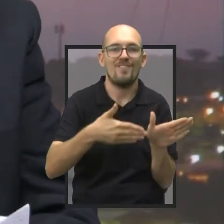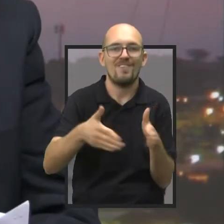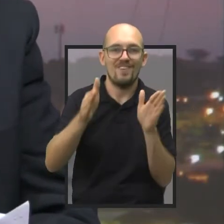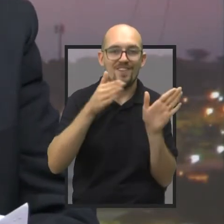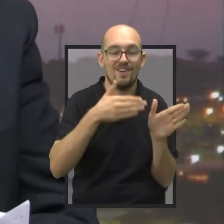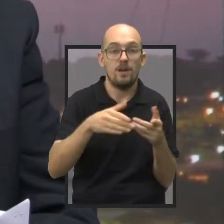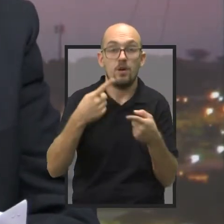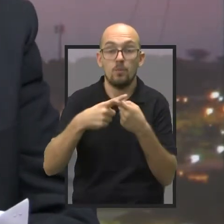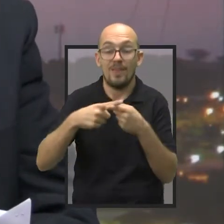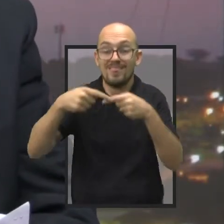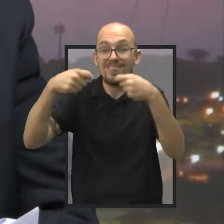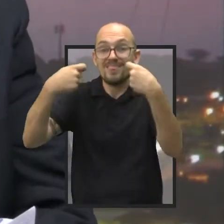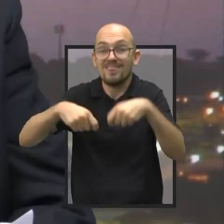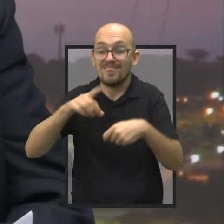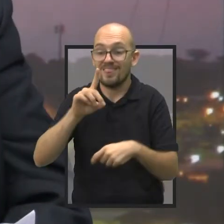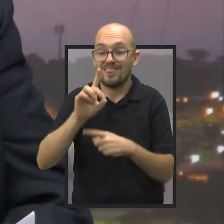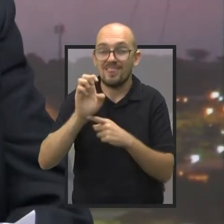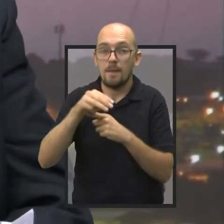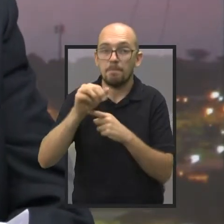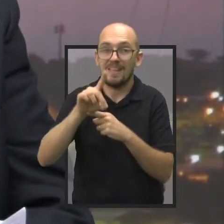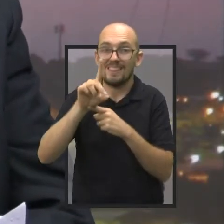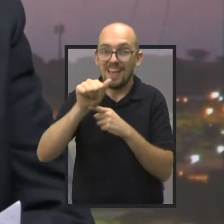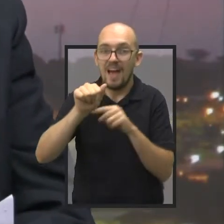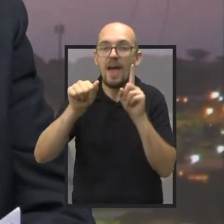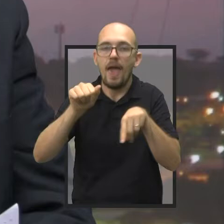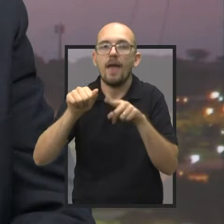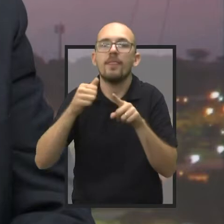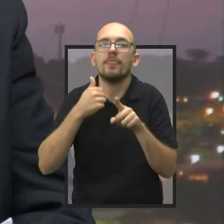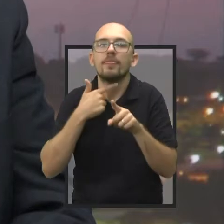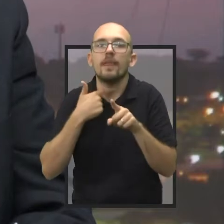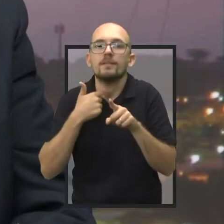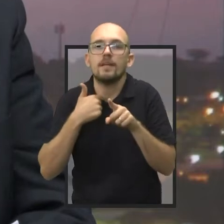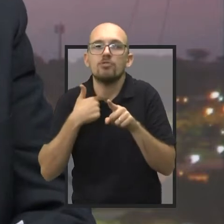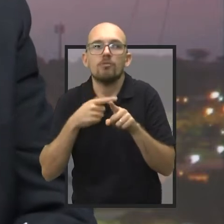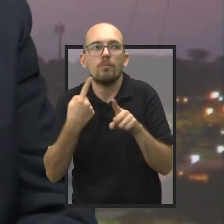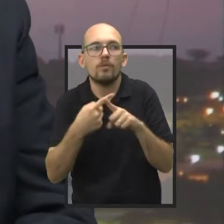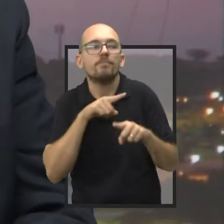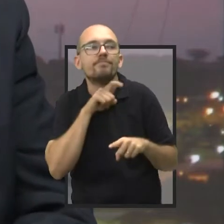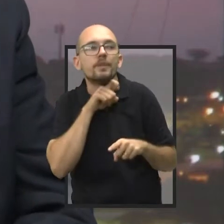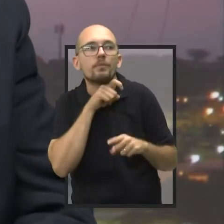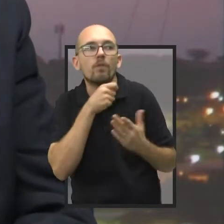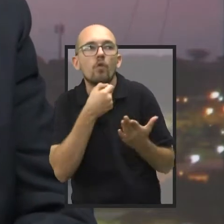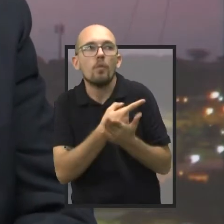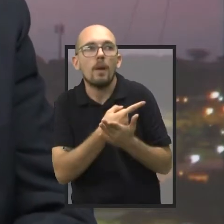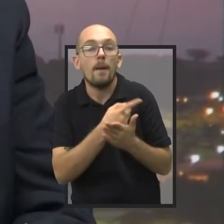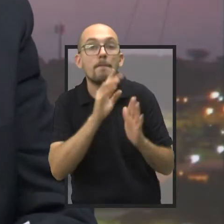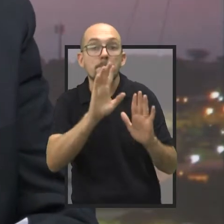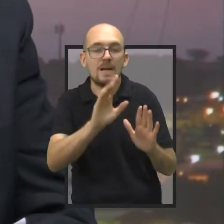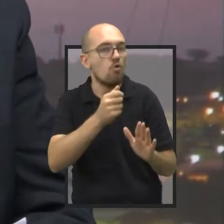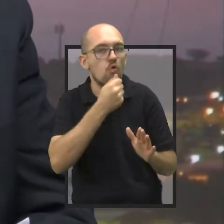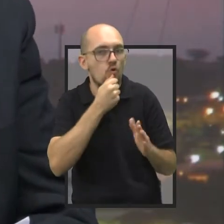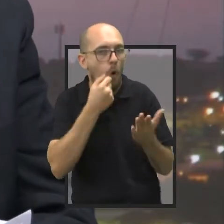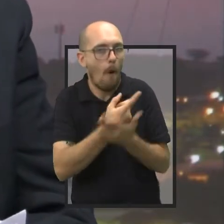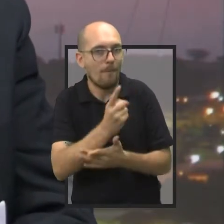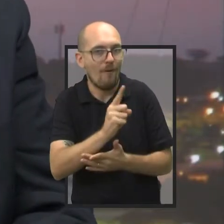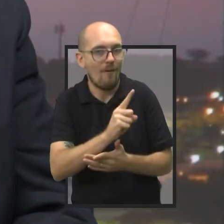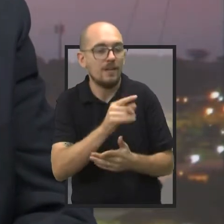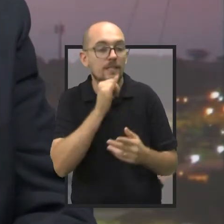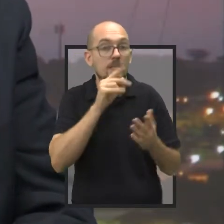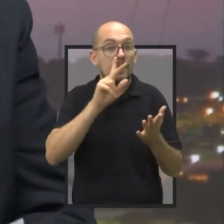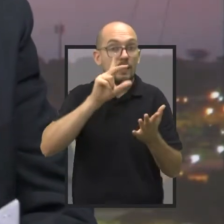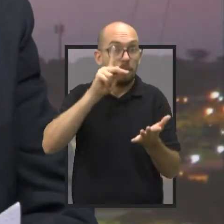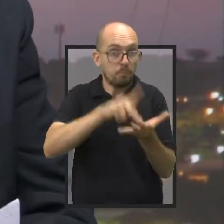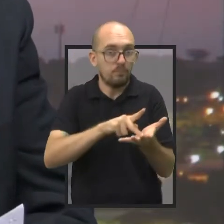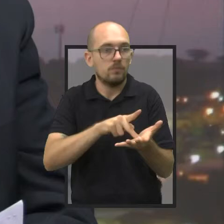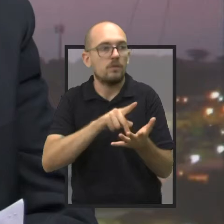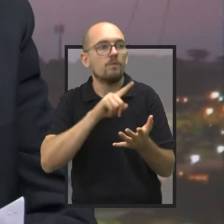eu compro o produto, ele deixa de ser demanda, ele se torna uma venda, uma transação